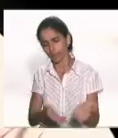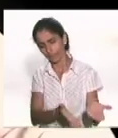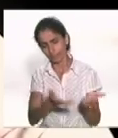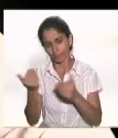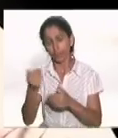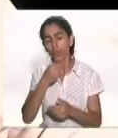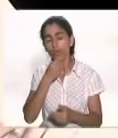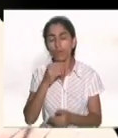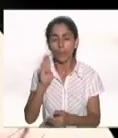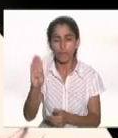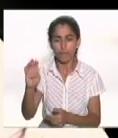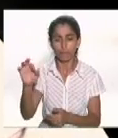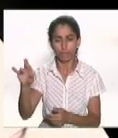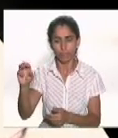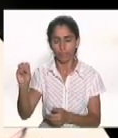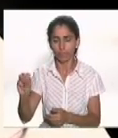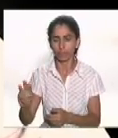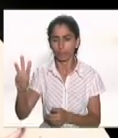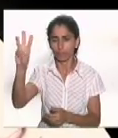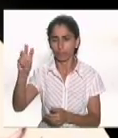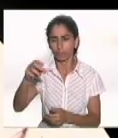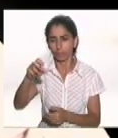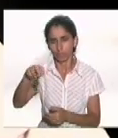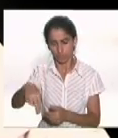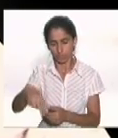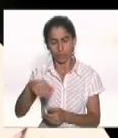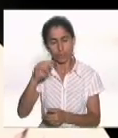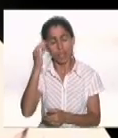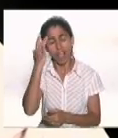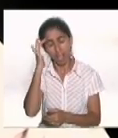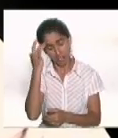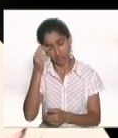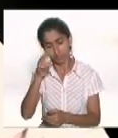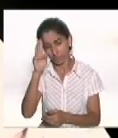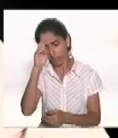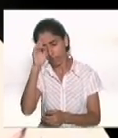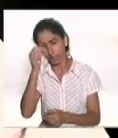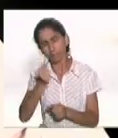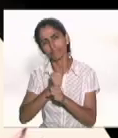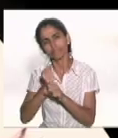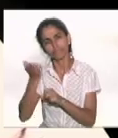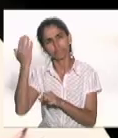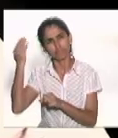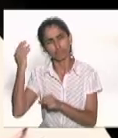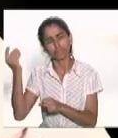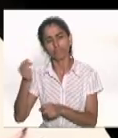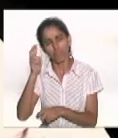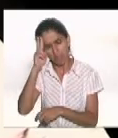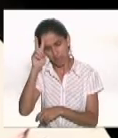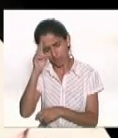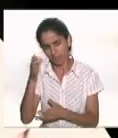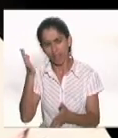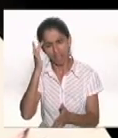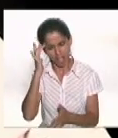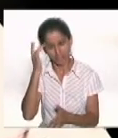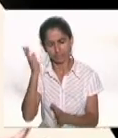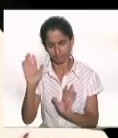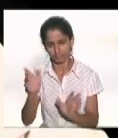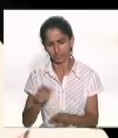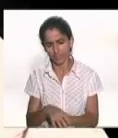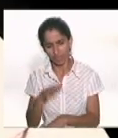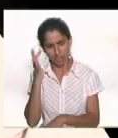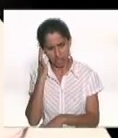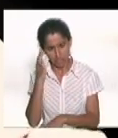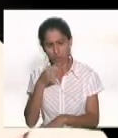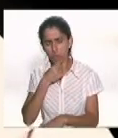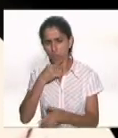Aí o Brown, ai, acho que ele lembrou de Los Angeles. Ele lembrou, só pode ser aquele negão